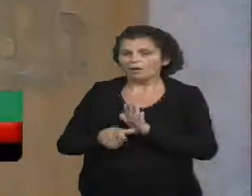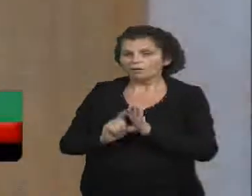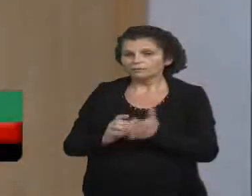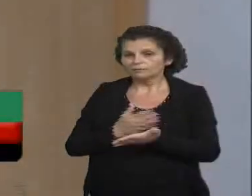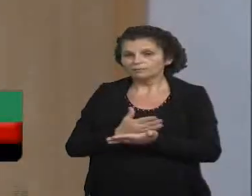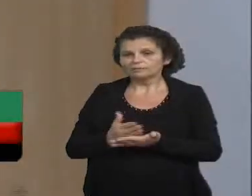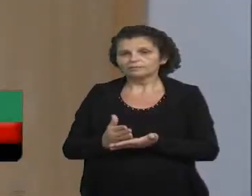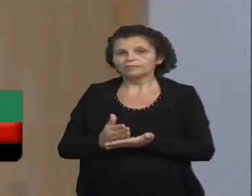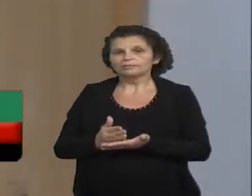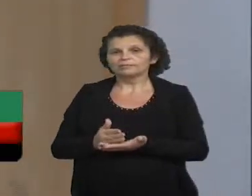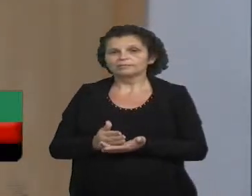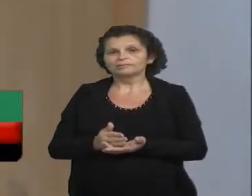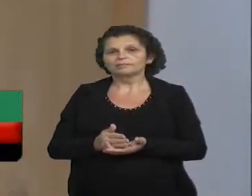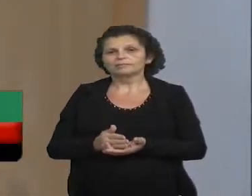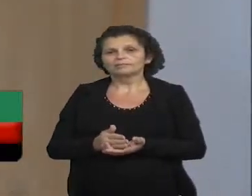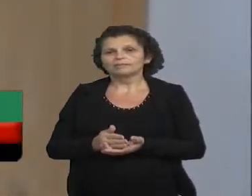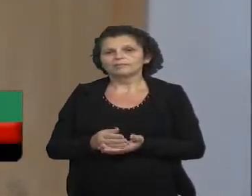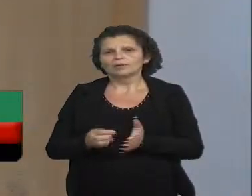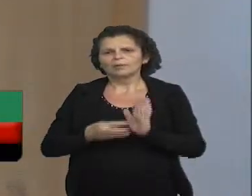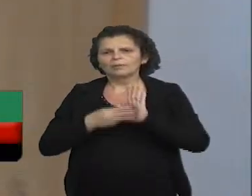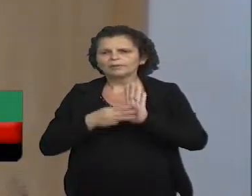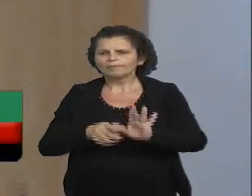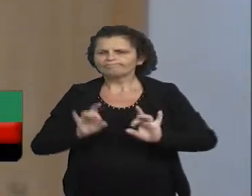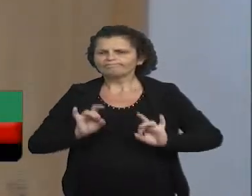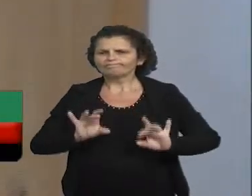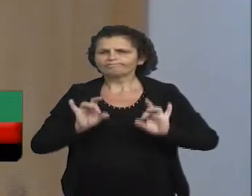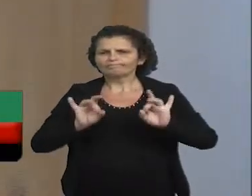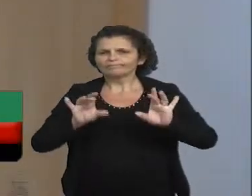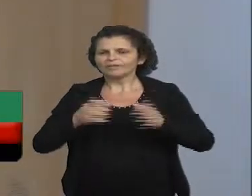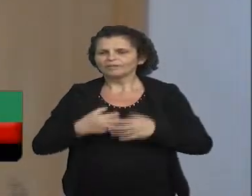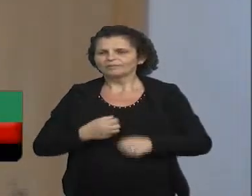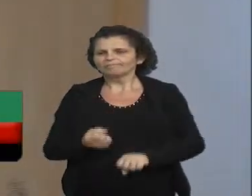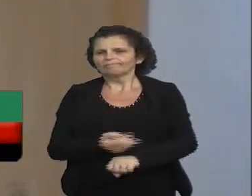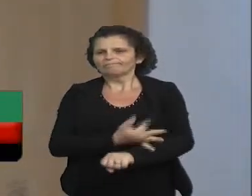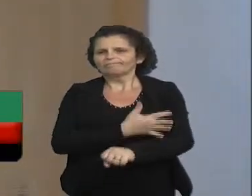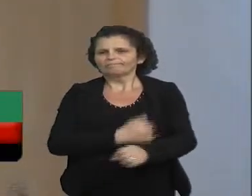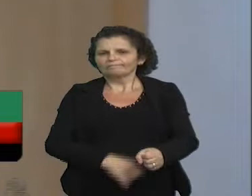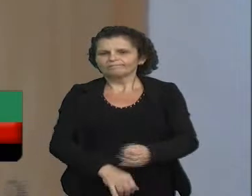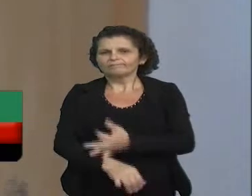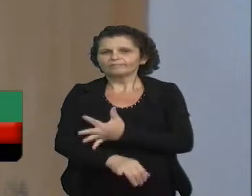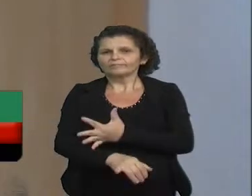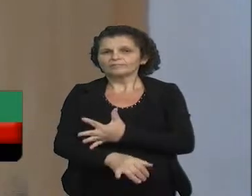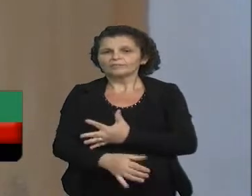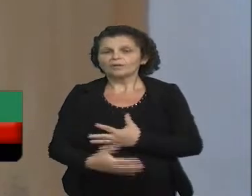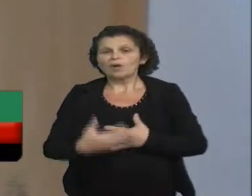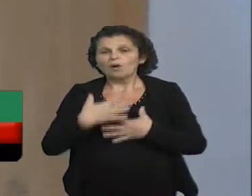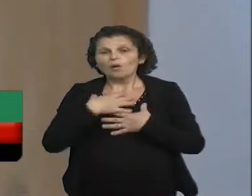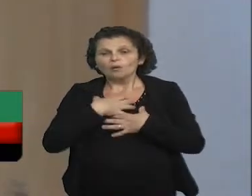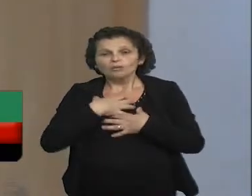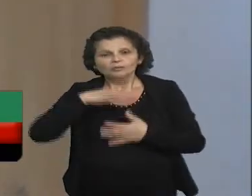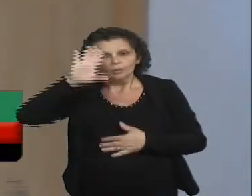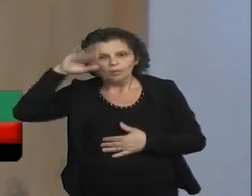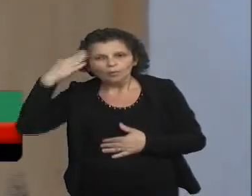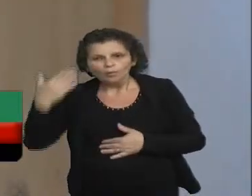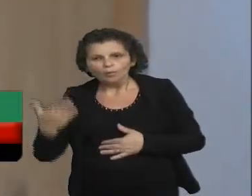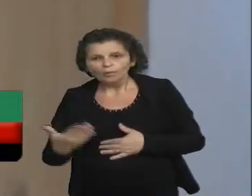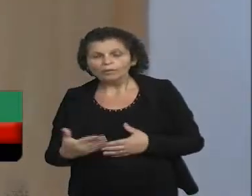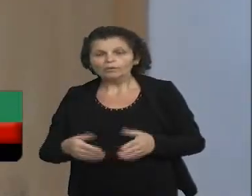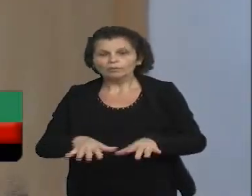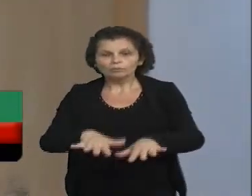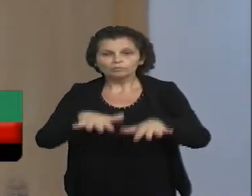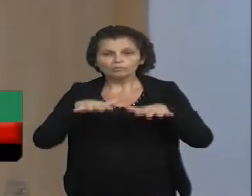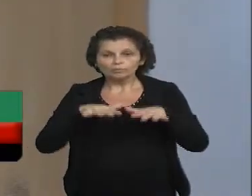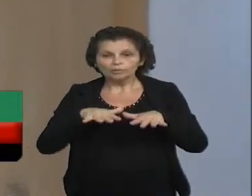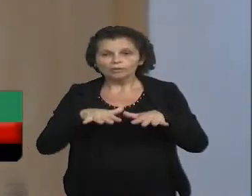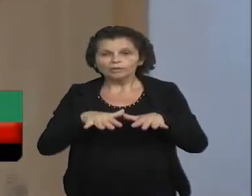iniciar essa moção tão especial que me emociona muito, hoje eu tenho a honra de ter aqui no